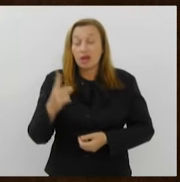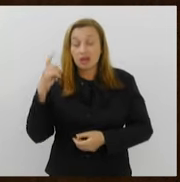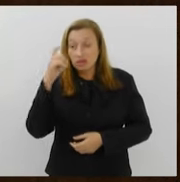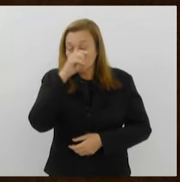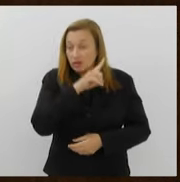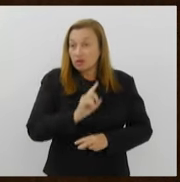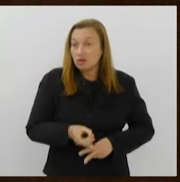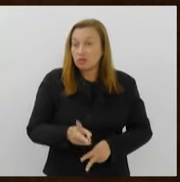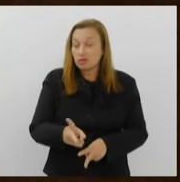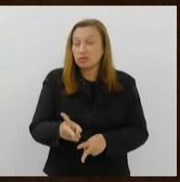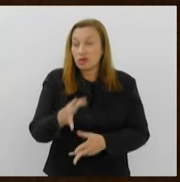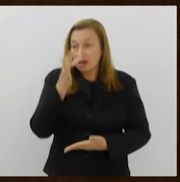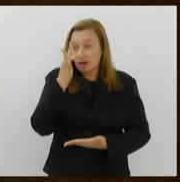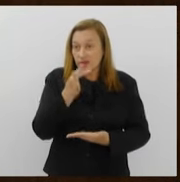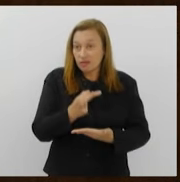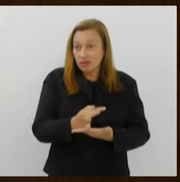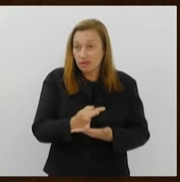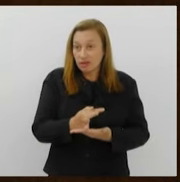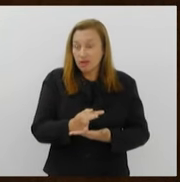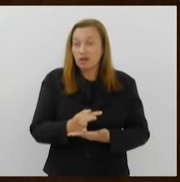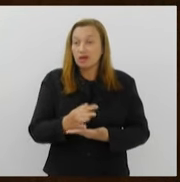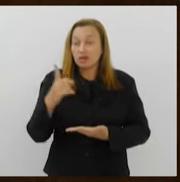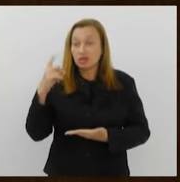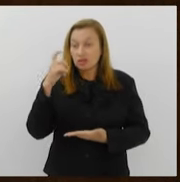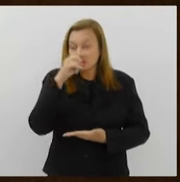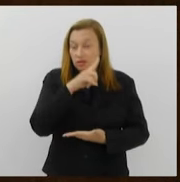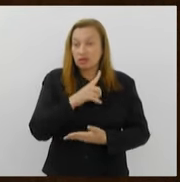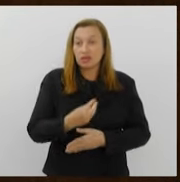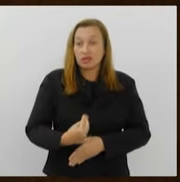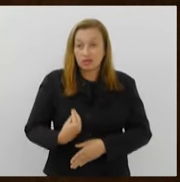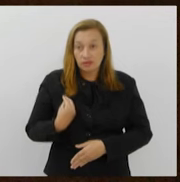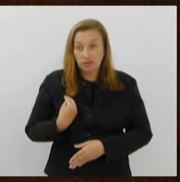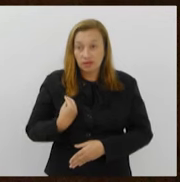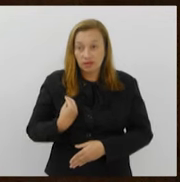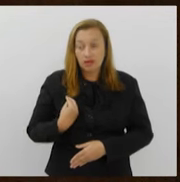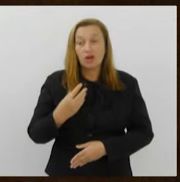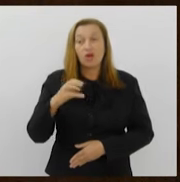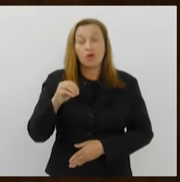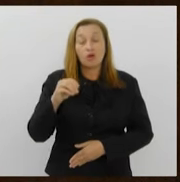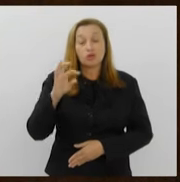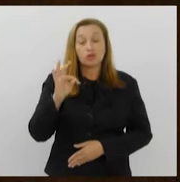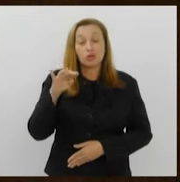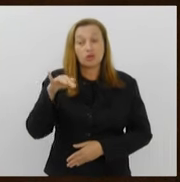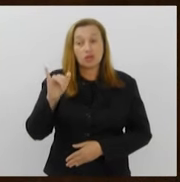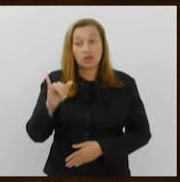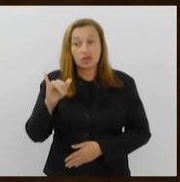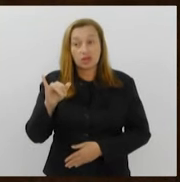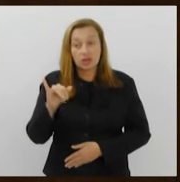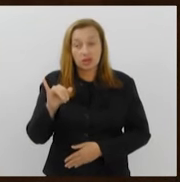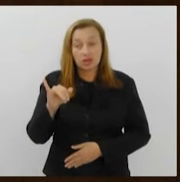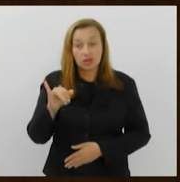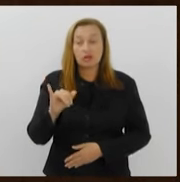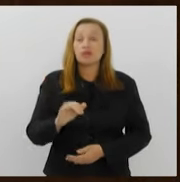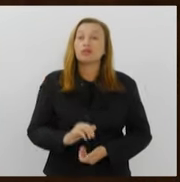manter a fé nas grandes dificuldades. E o Ottone de Paula